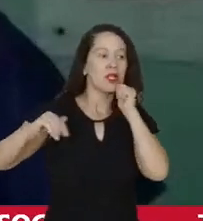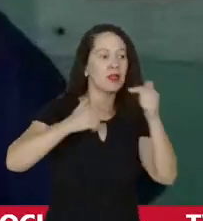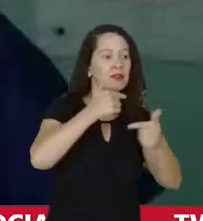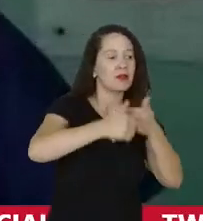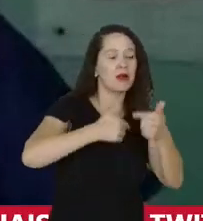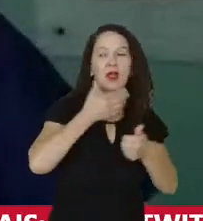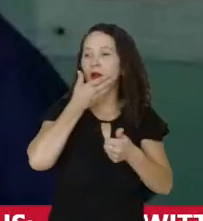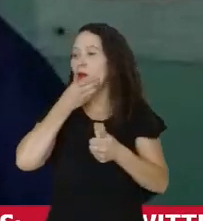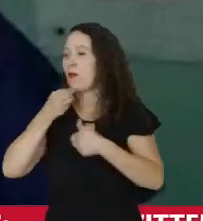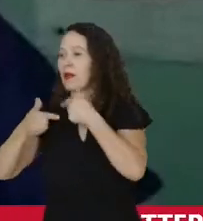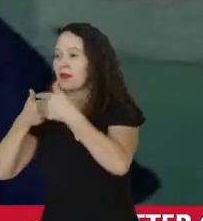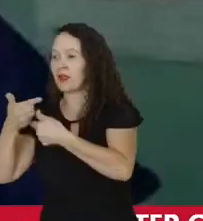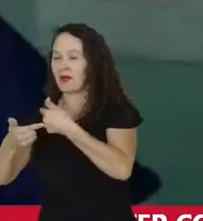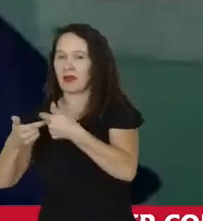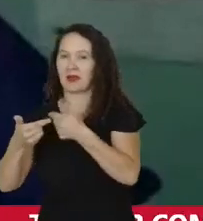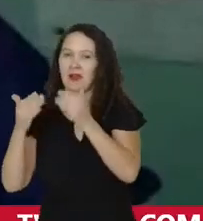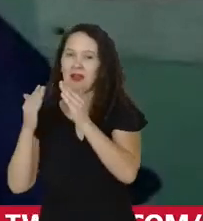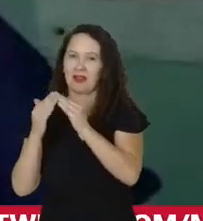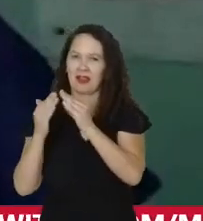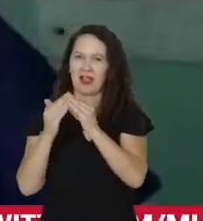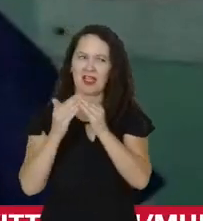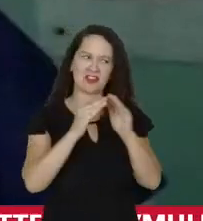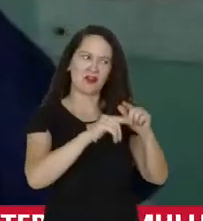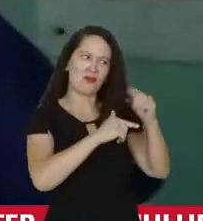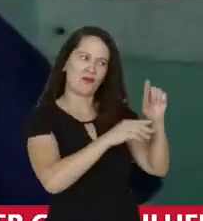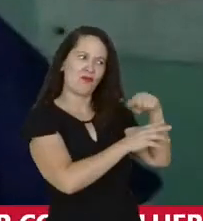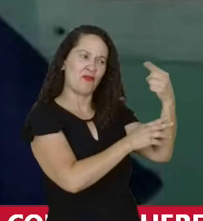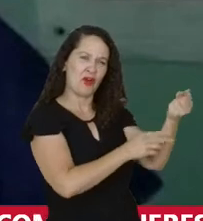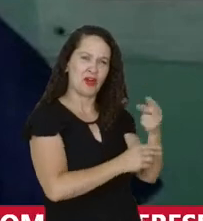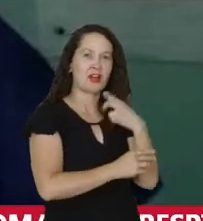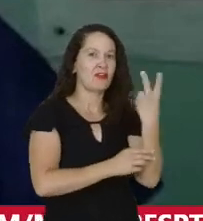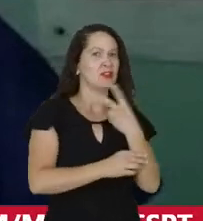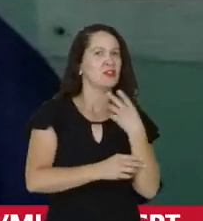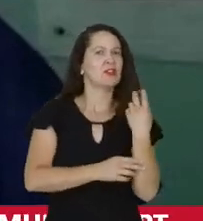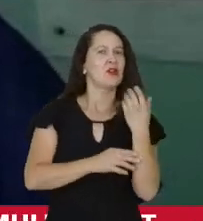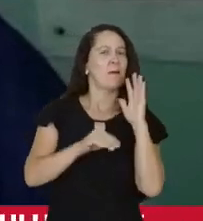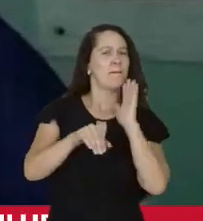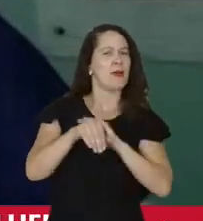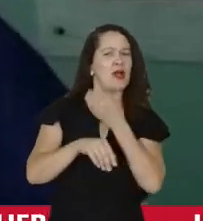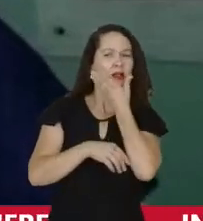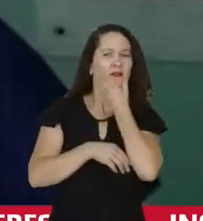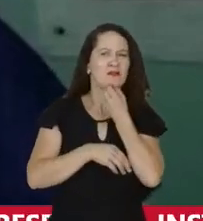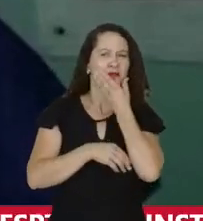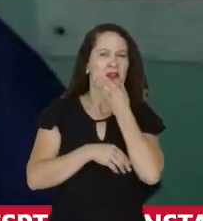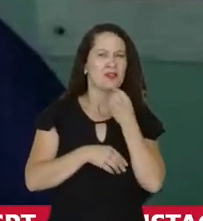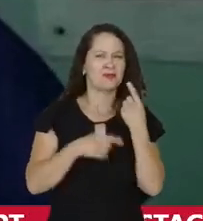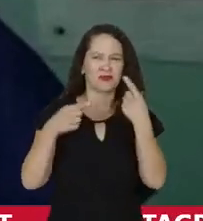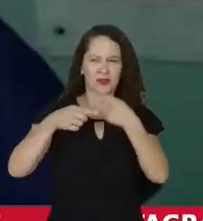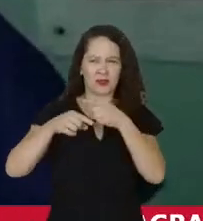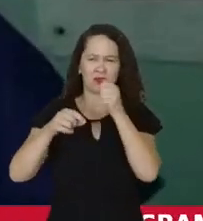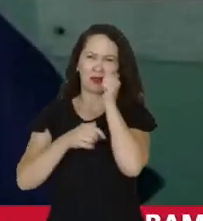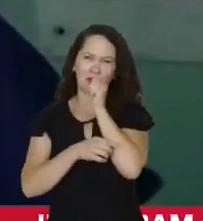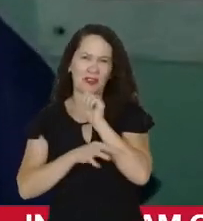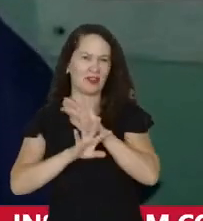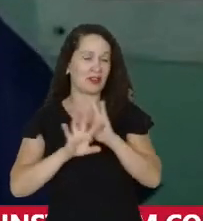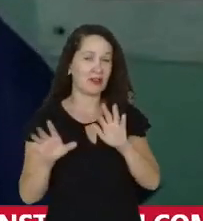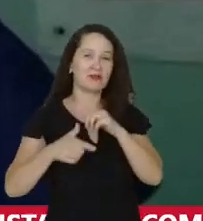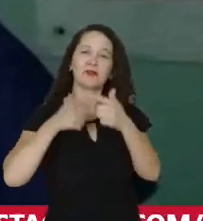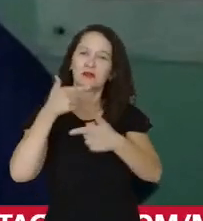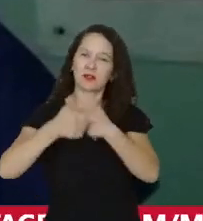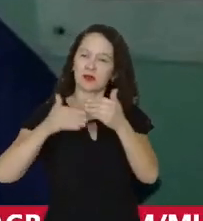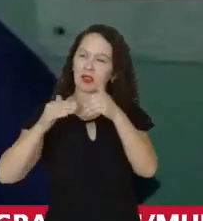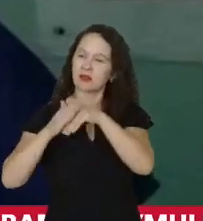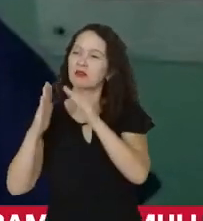tanto separa o trabalho de homem e de mulher, valorizando mais o trabalho dos homens, mas com toda essa dimensão do